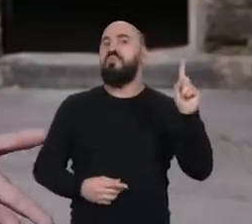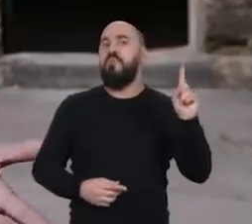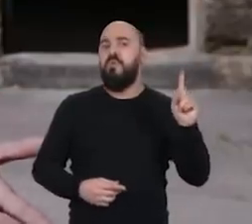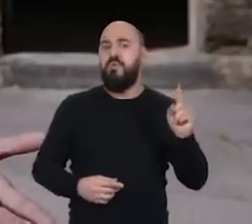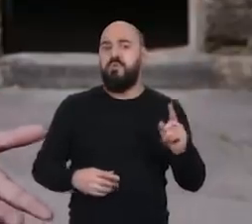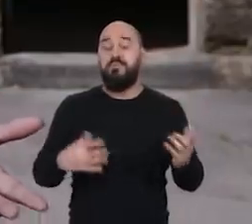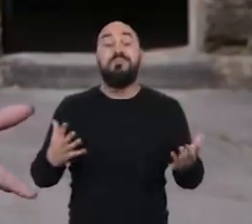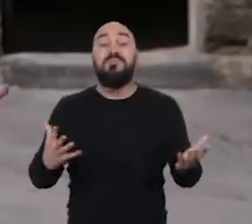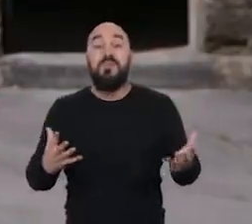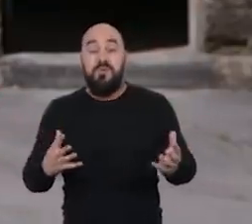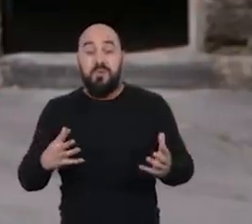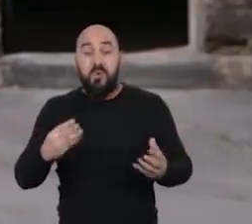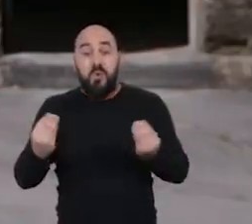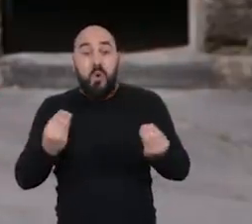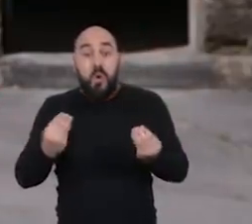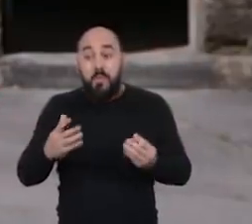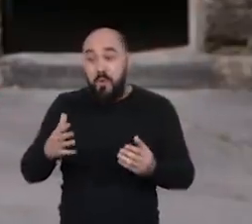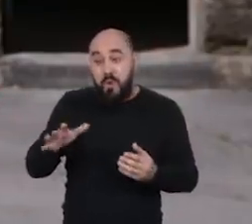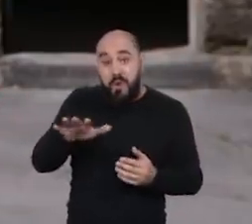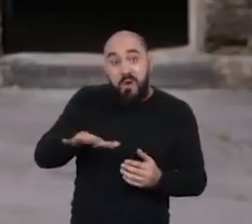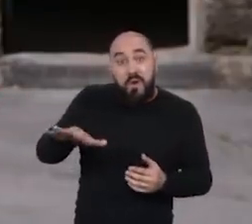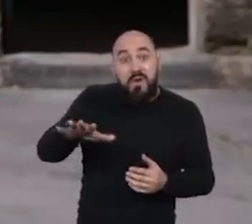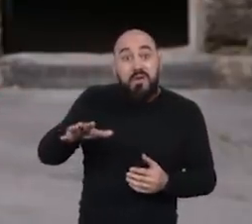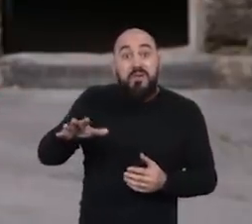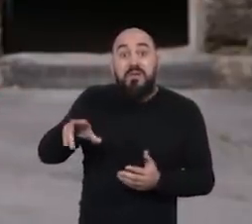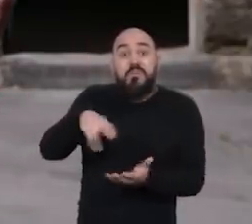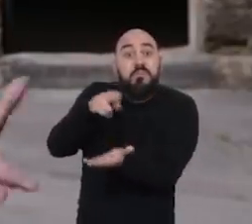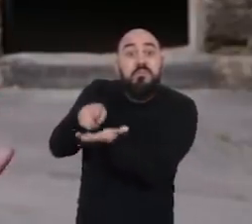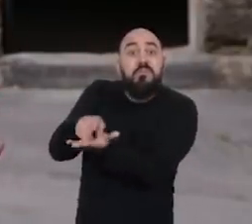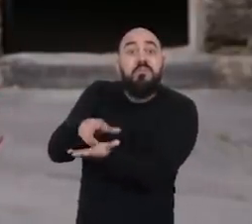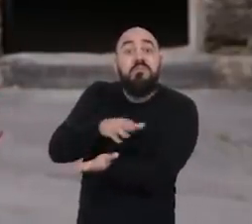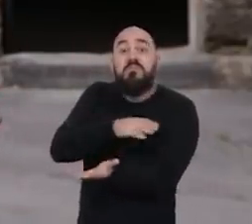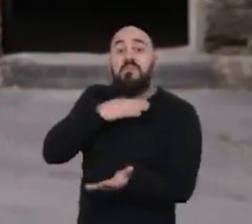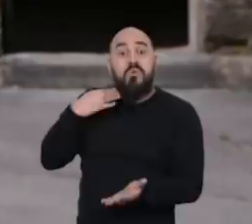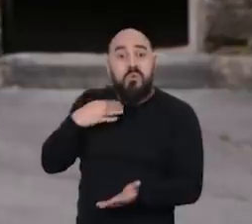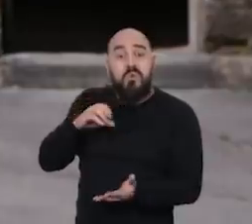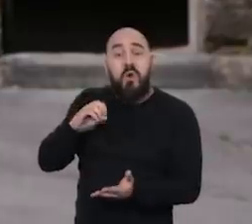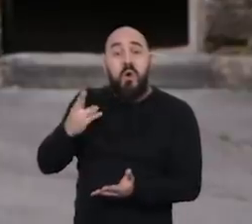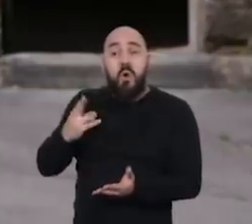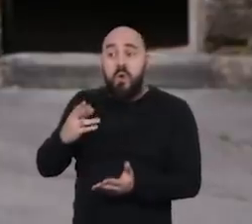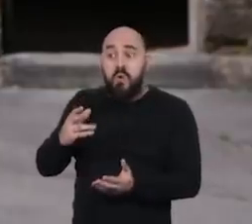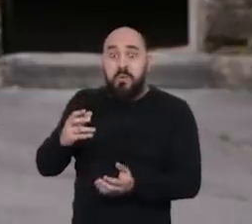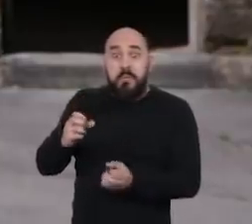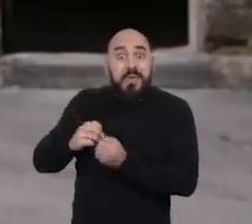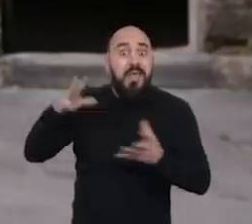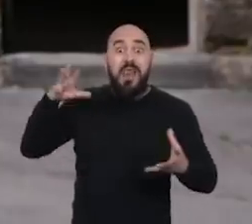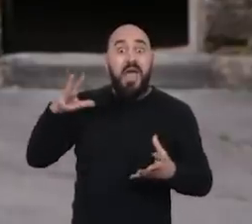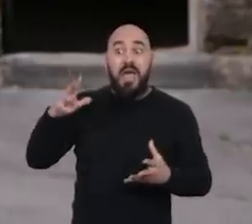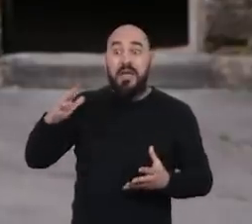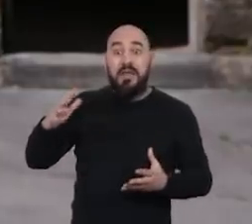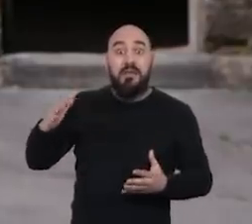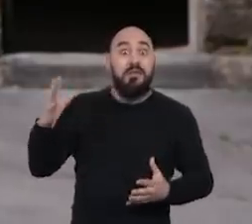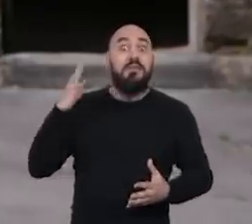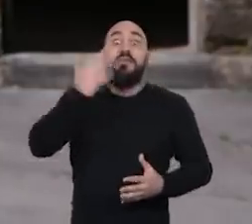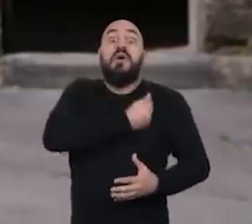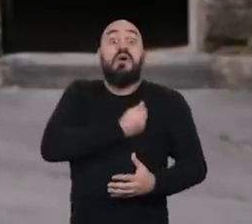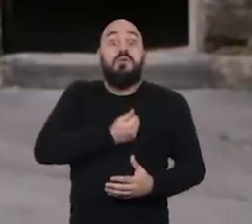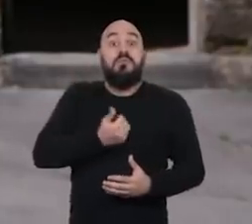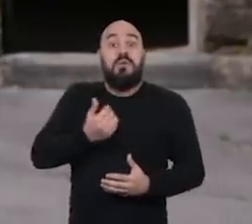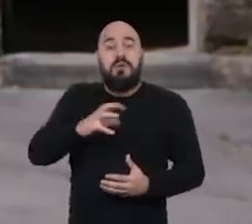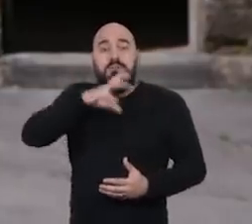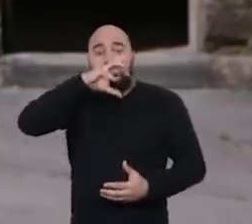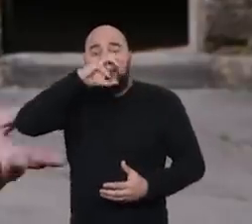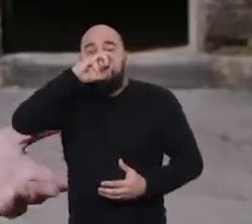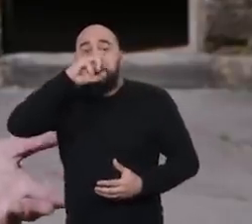ele se vai? E quando, por outro lado, ele miraculosamente volta? Entre vida e morte, um suspiro, o